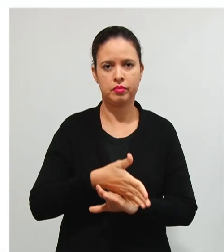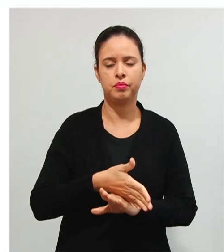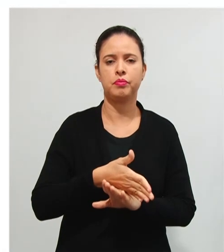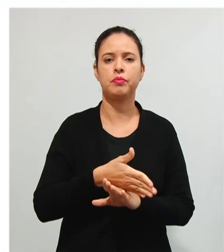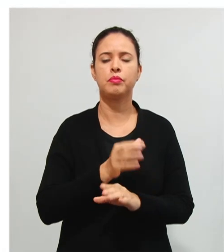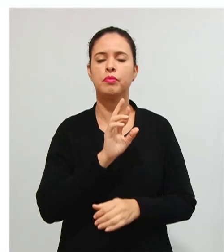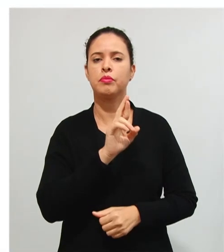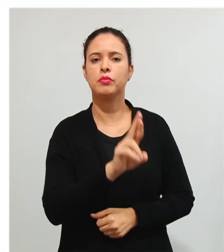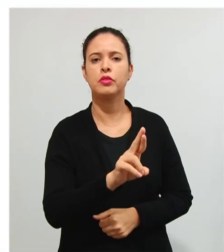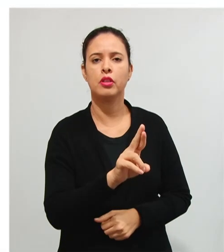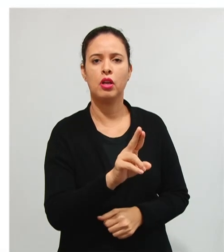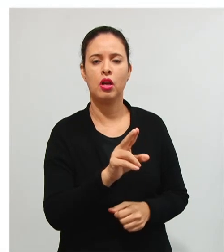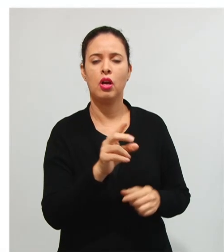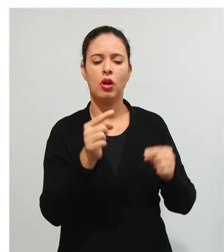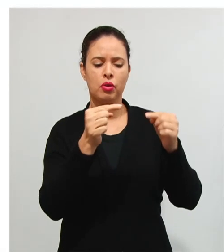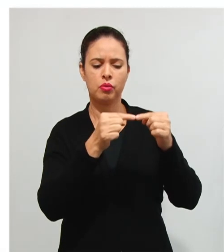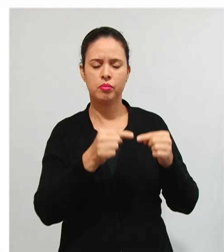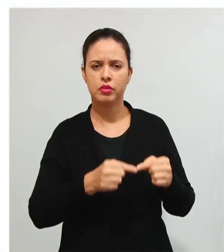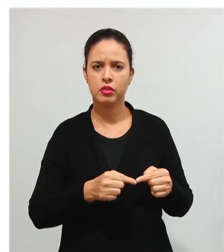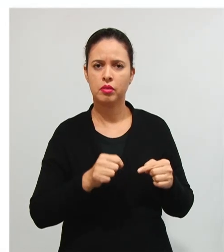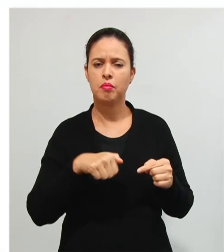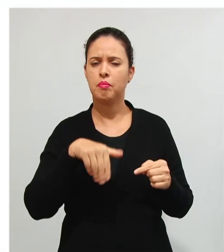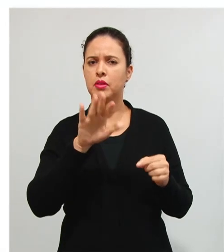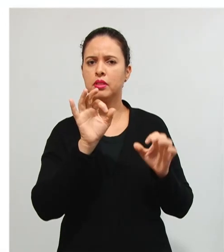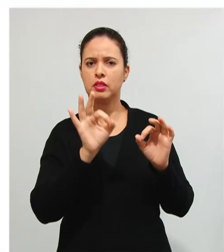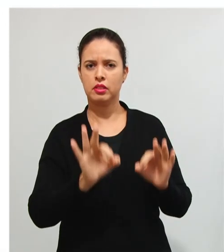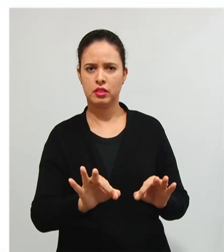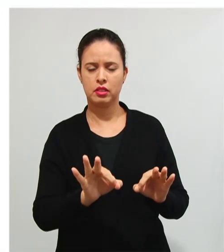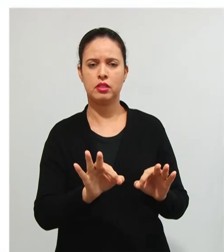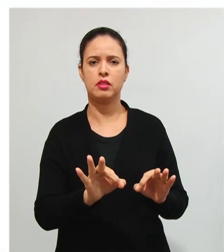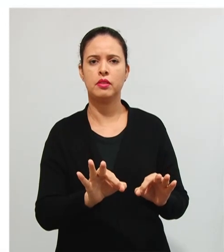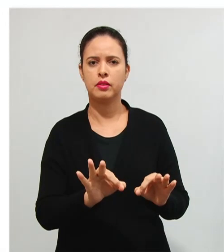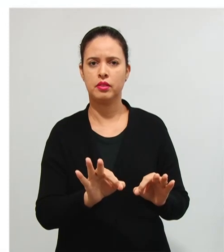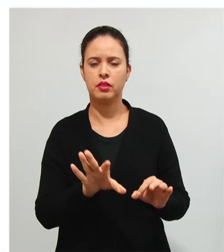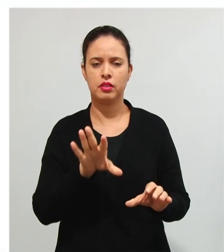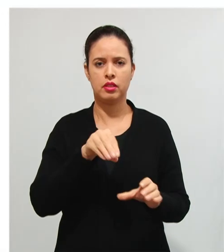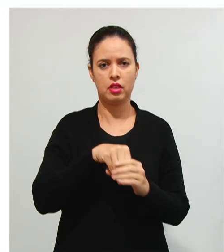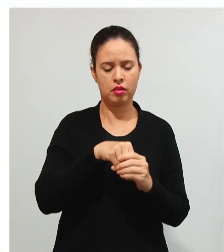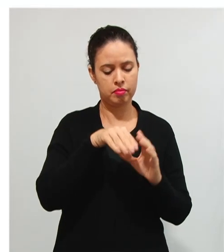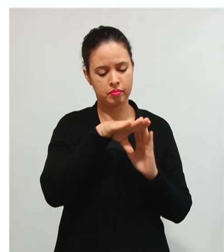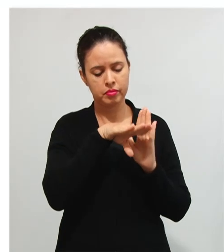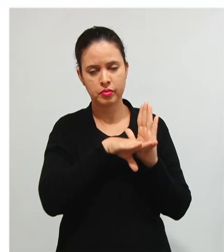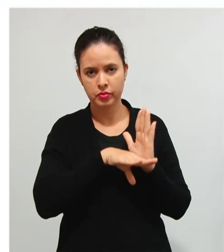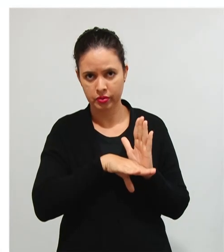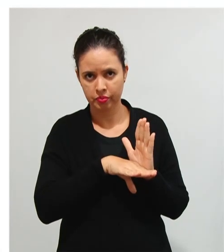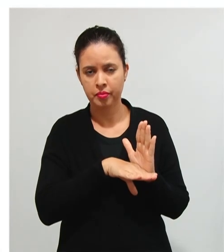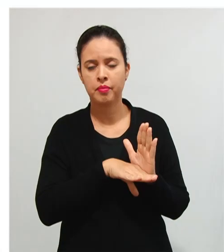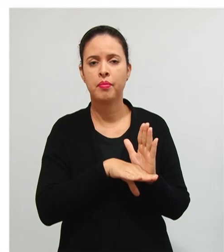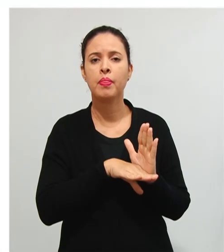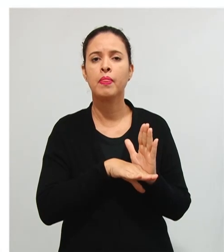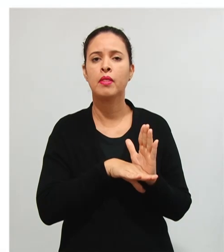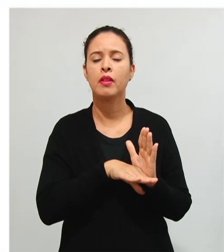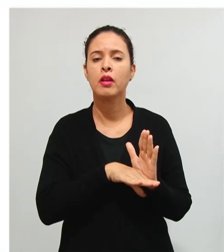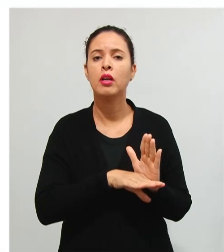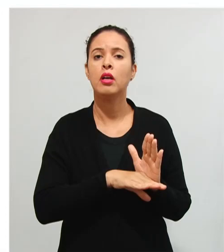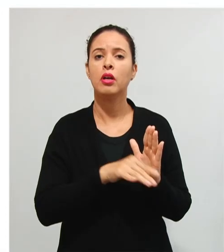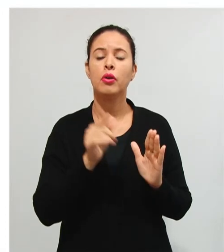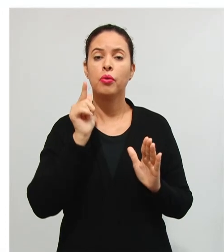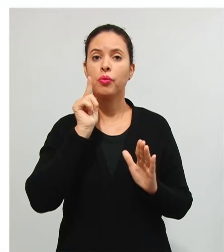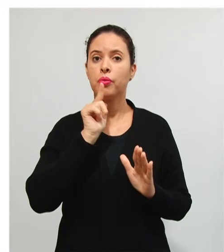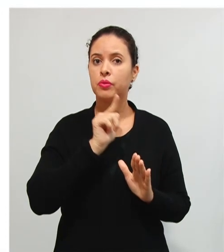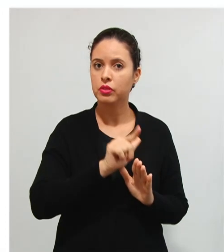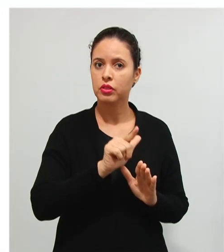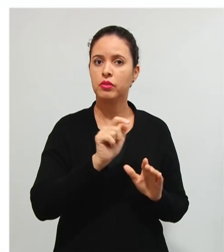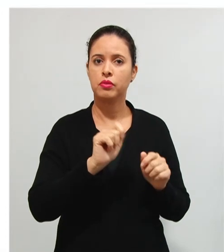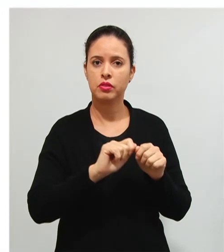visando a combinação mais eficiente e eficaz de etapas e recursos. Então, eu consegui fazer com